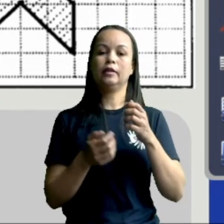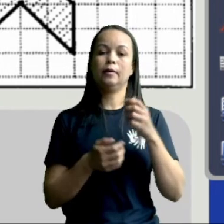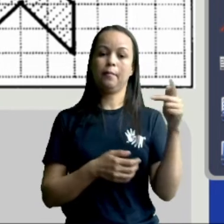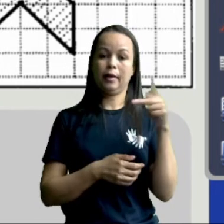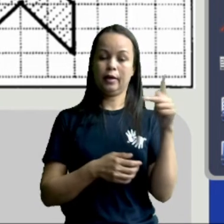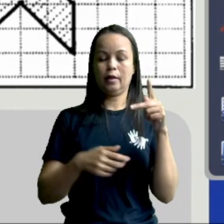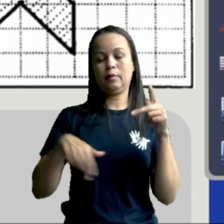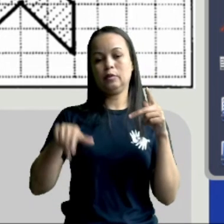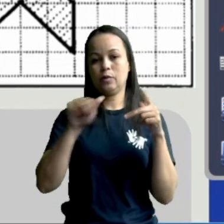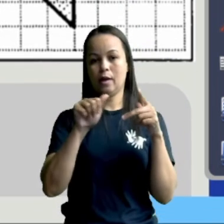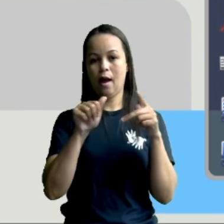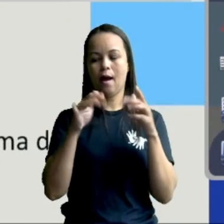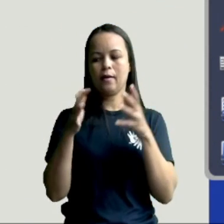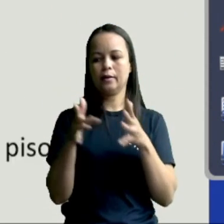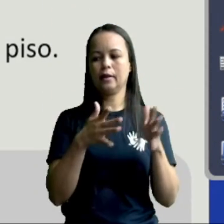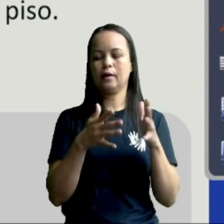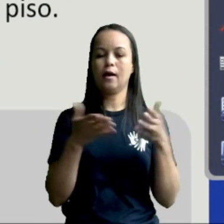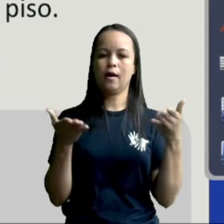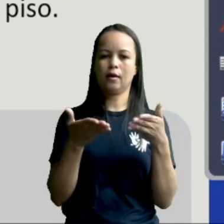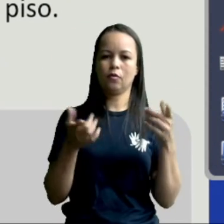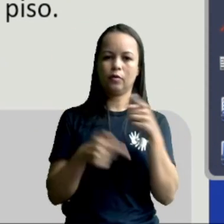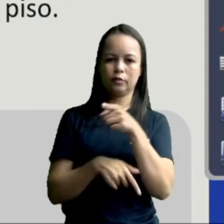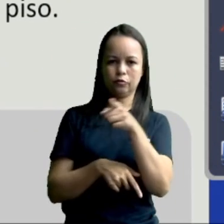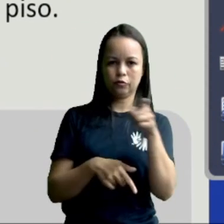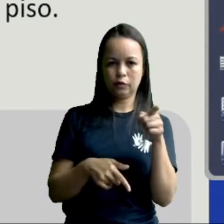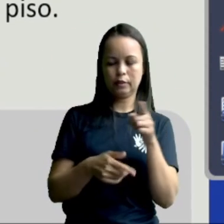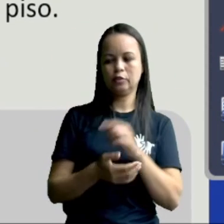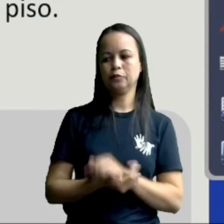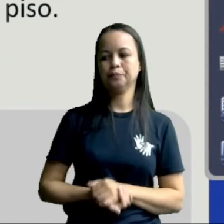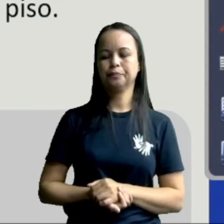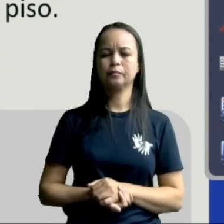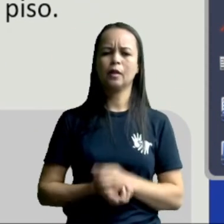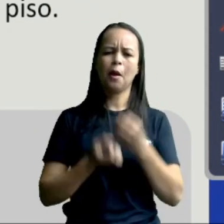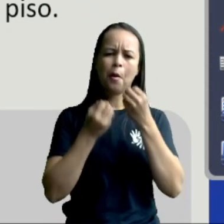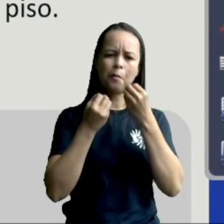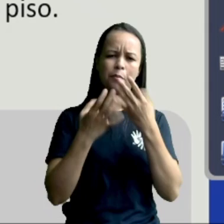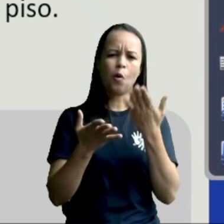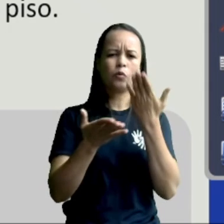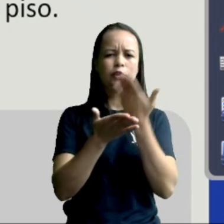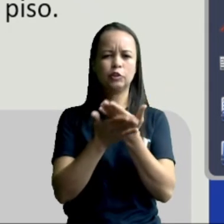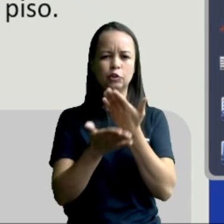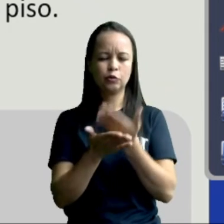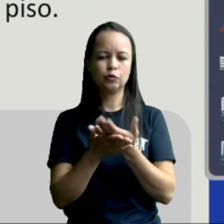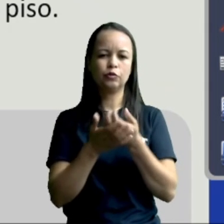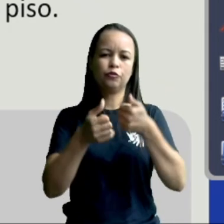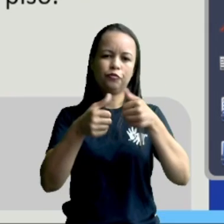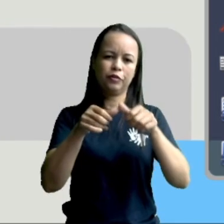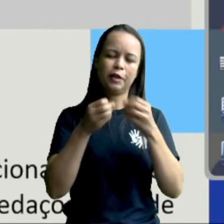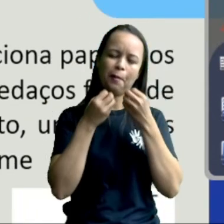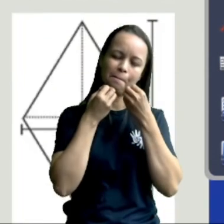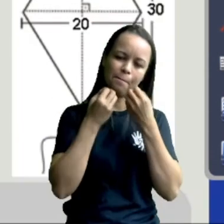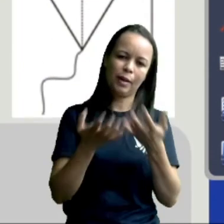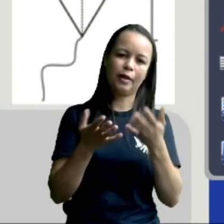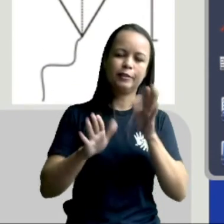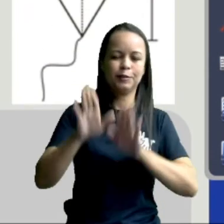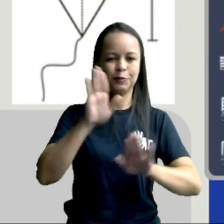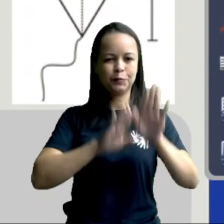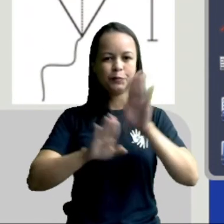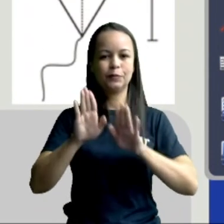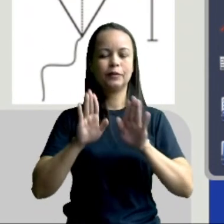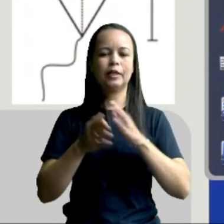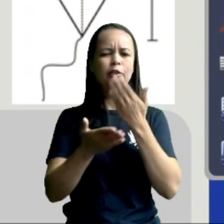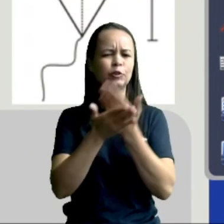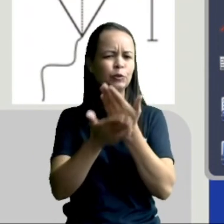aprendemos hoje. Agora é com vocês, tá? Bons estudos, fiquem bem, se